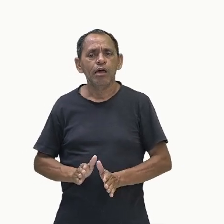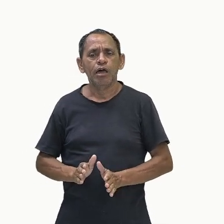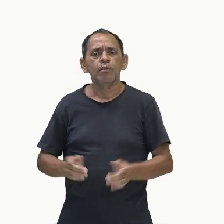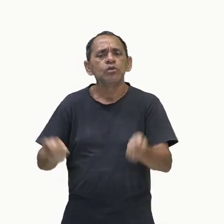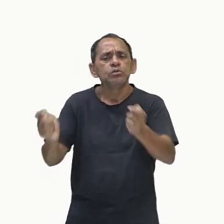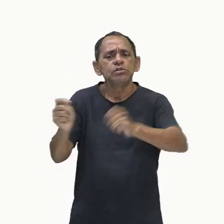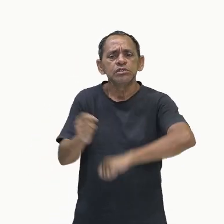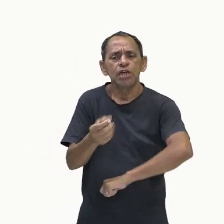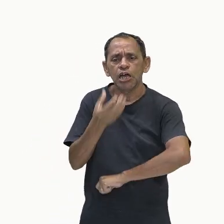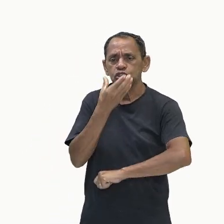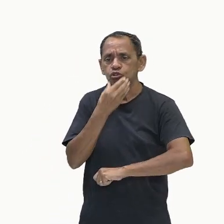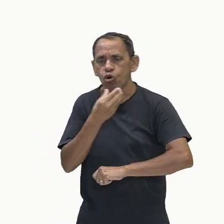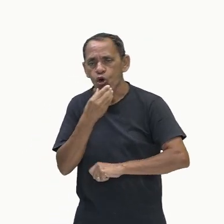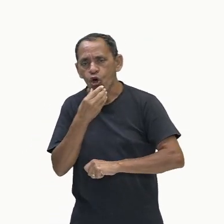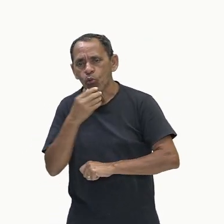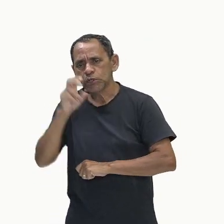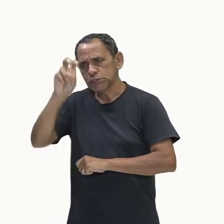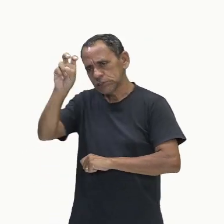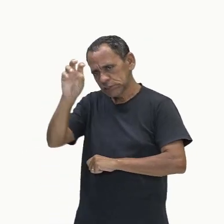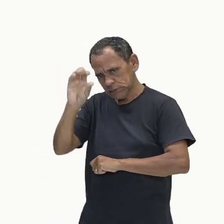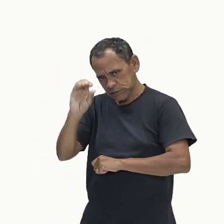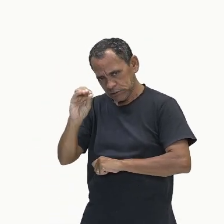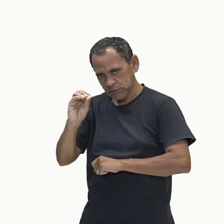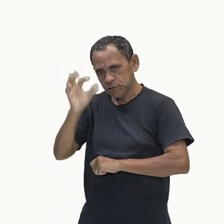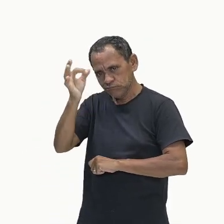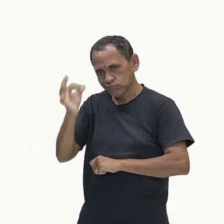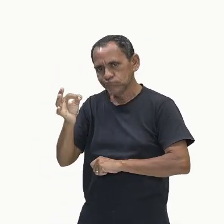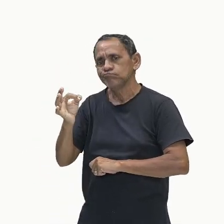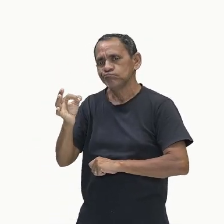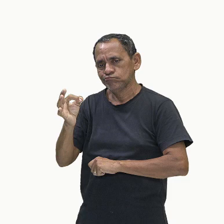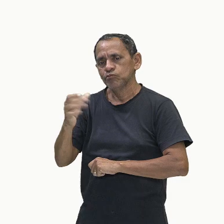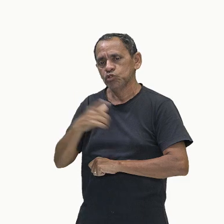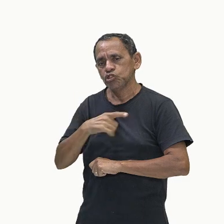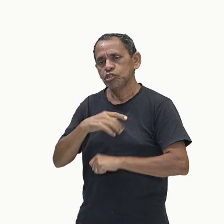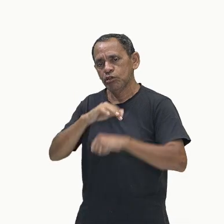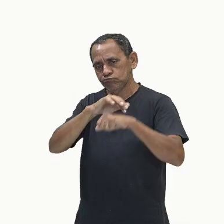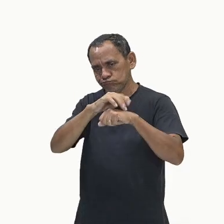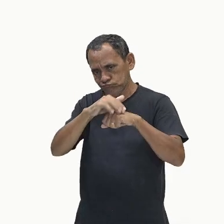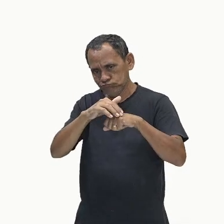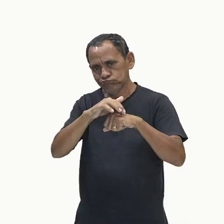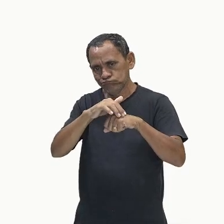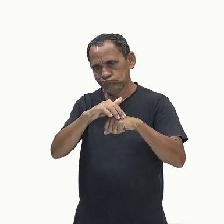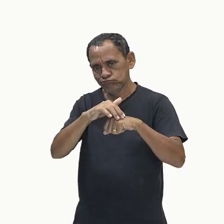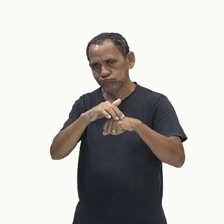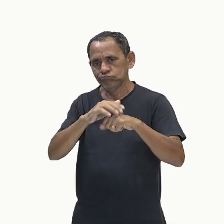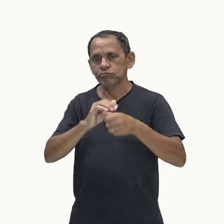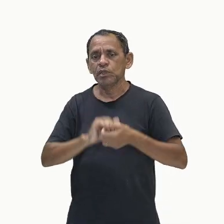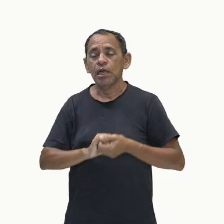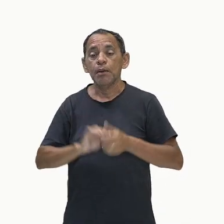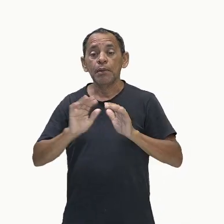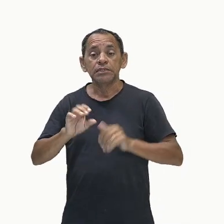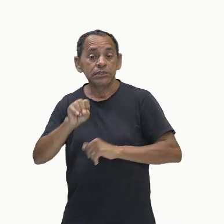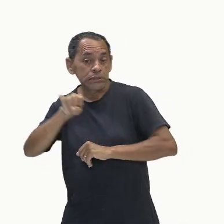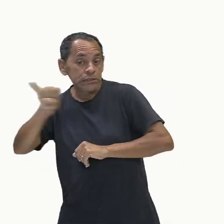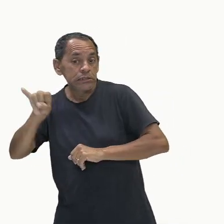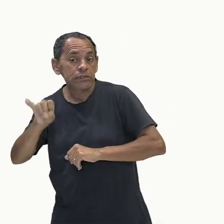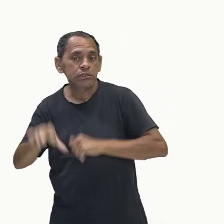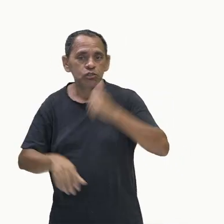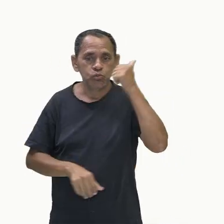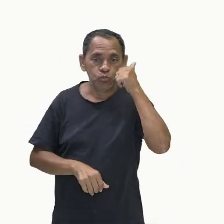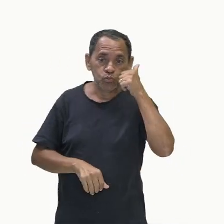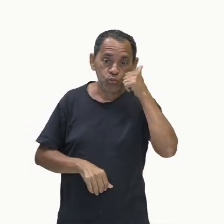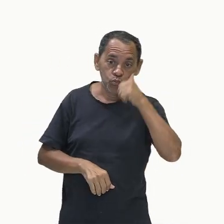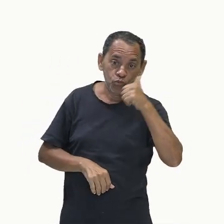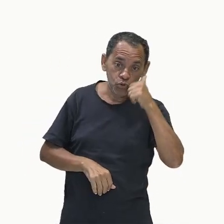ter 50% de chance de ter o daltonismo. Agora, se ele tiver